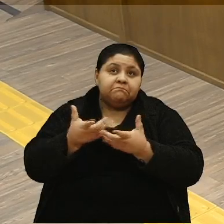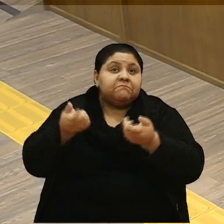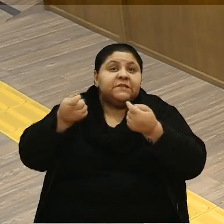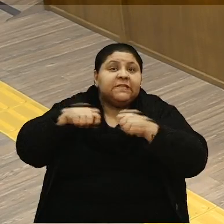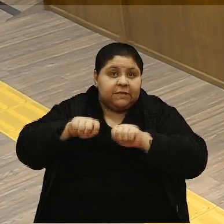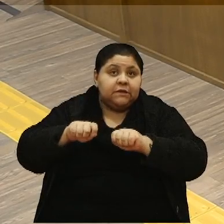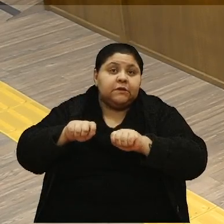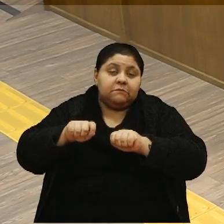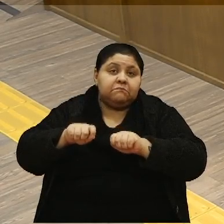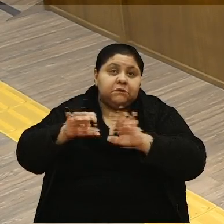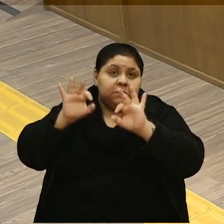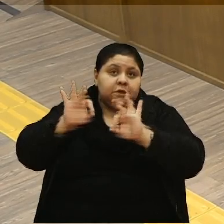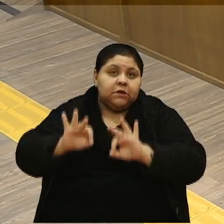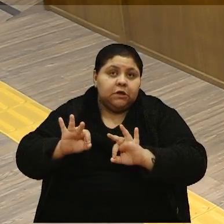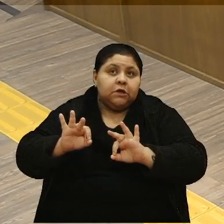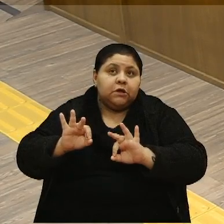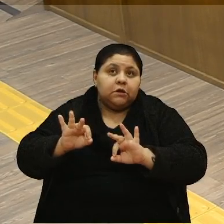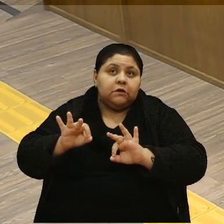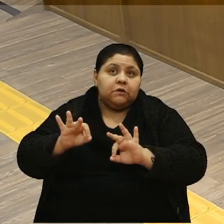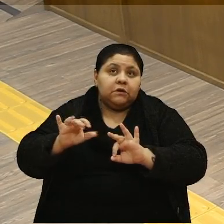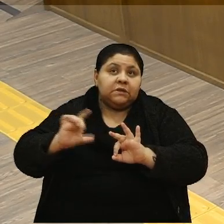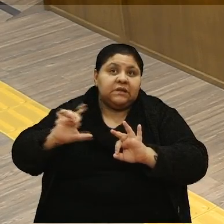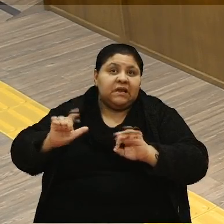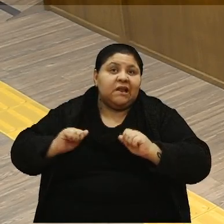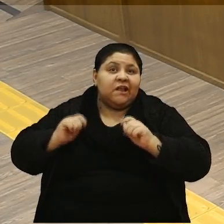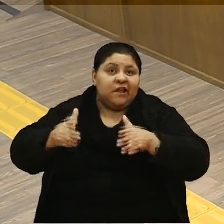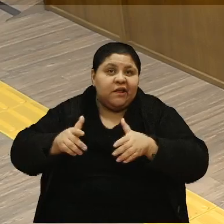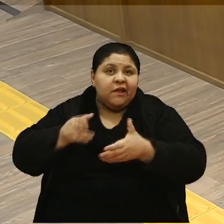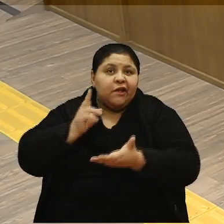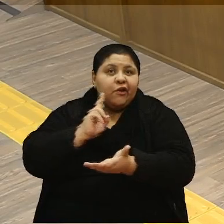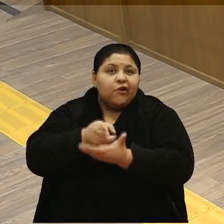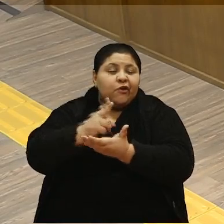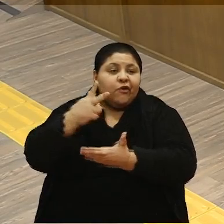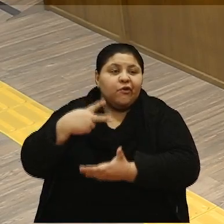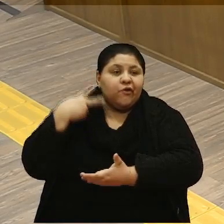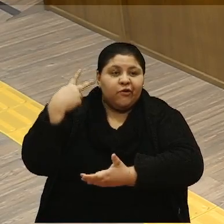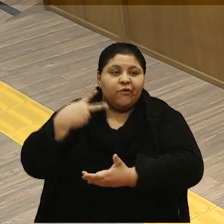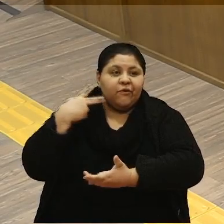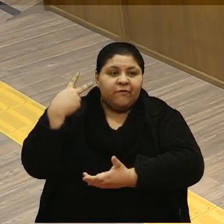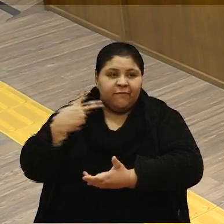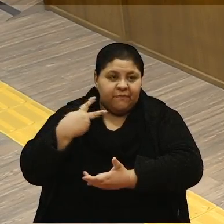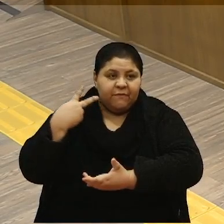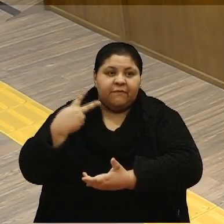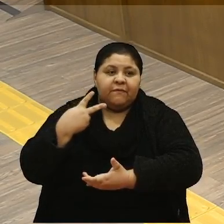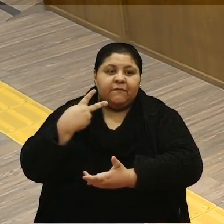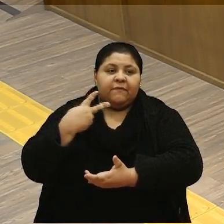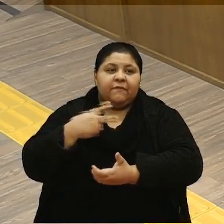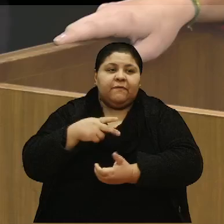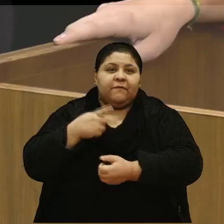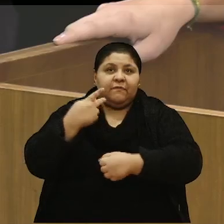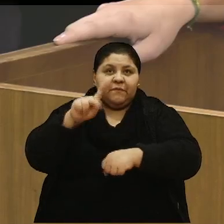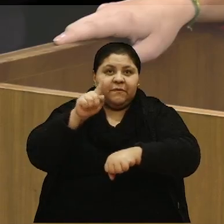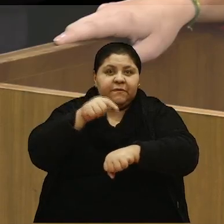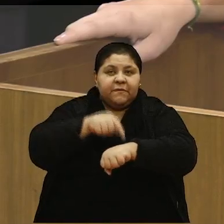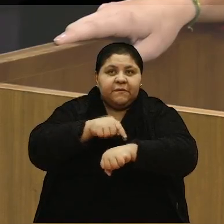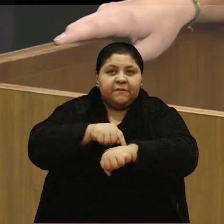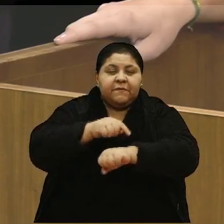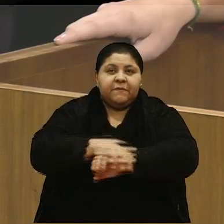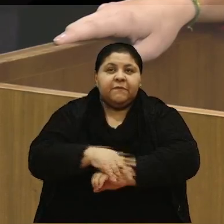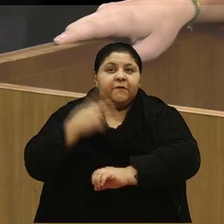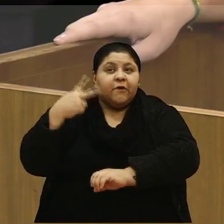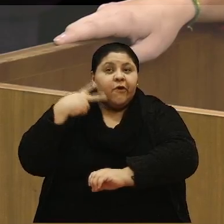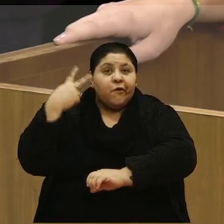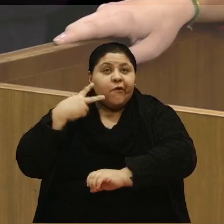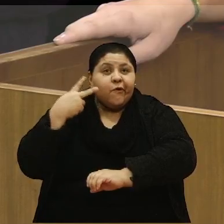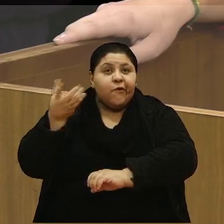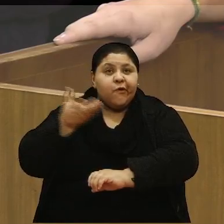necessário e pertinente, agirei dessa forma. Segue, vereadora Andressa, com o seu tempo. Vereadores, eu queria